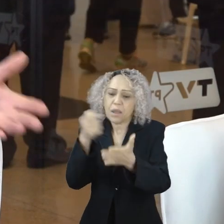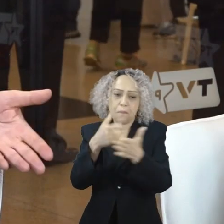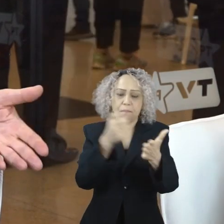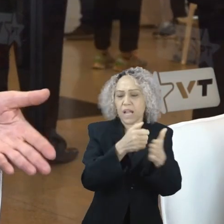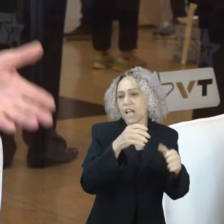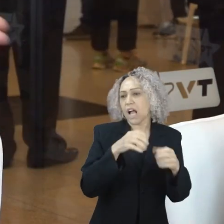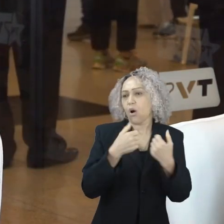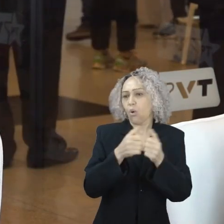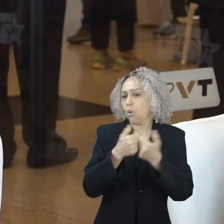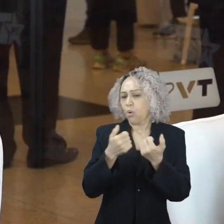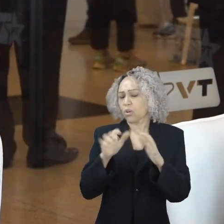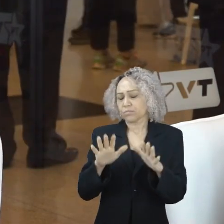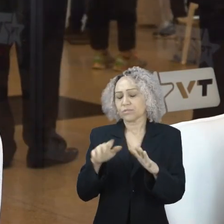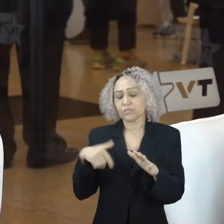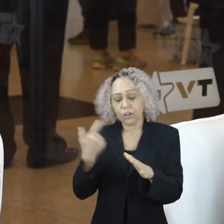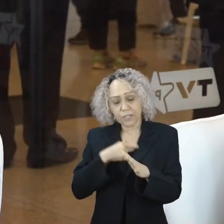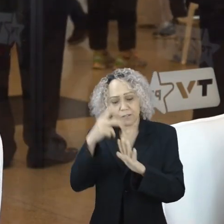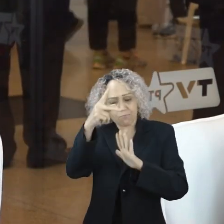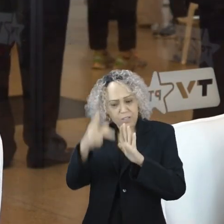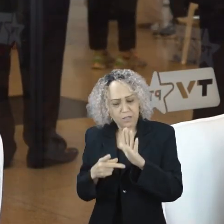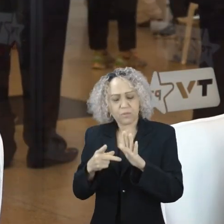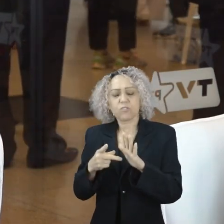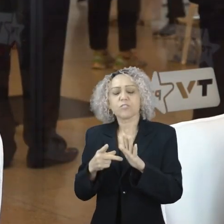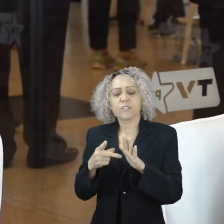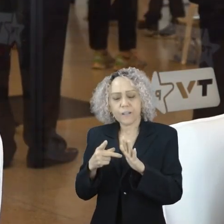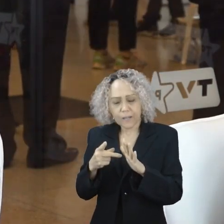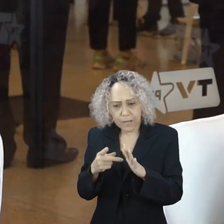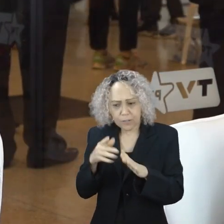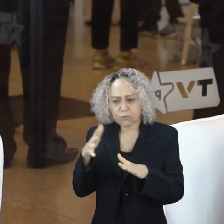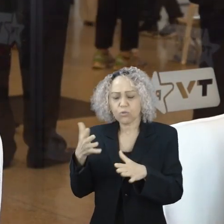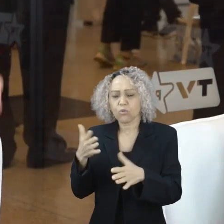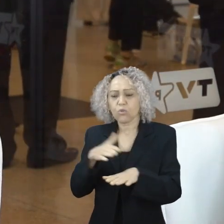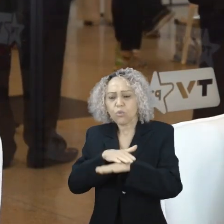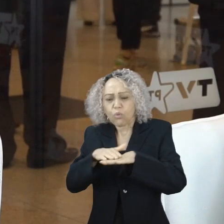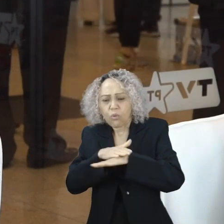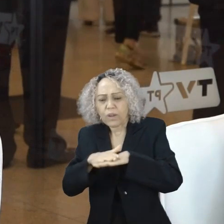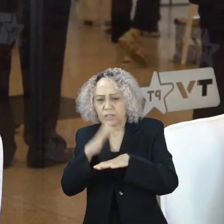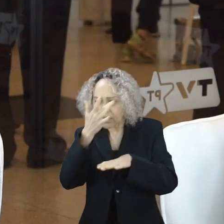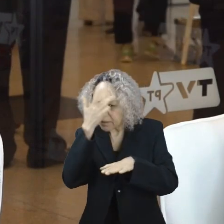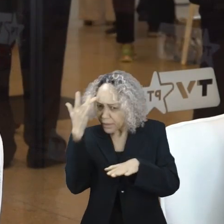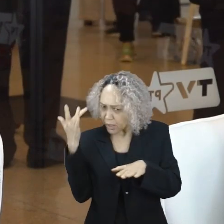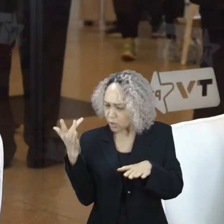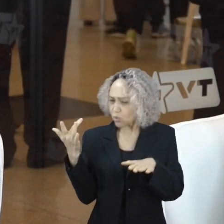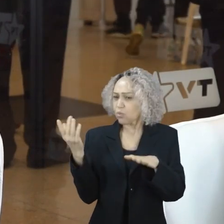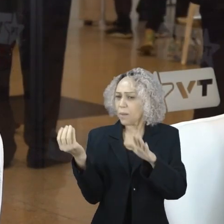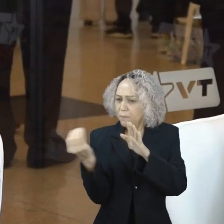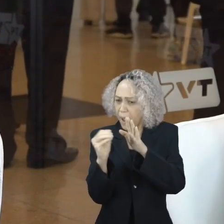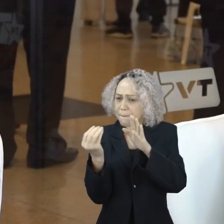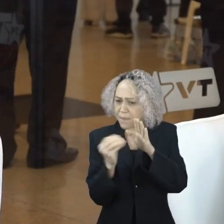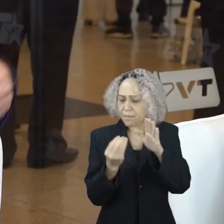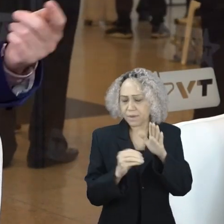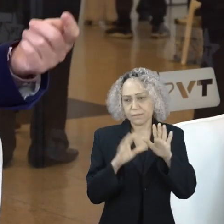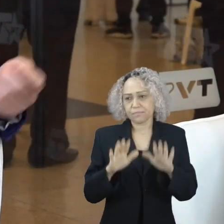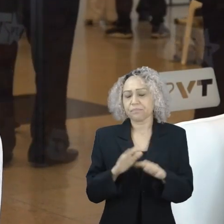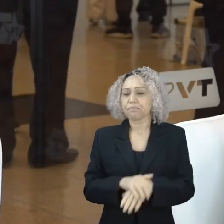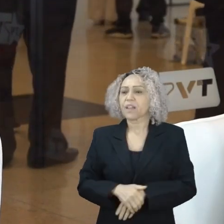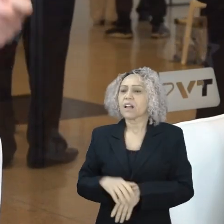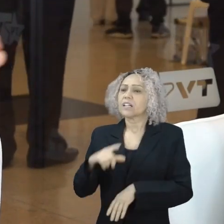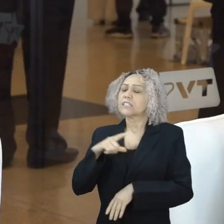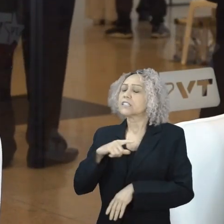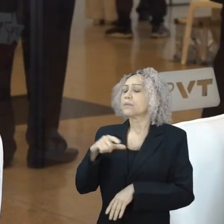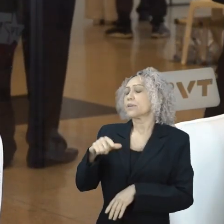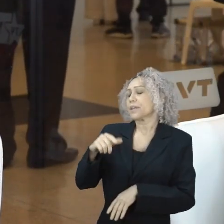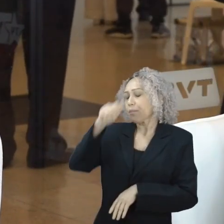O Quaquá, que foi o prefeito de Maricá, que lá tem a tarifa zero na administração do PT que foi implantado. O pessoal fala, não,